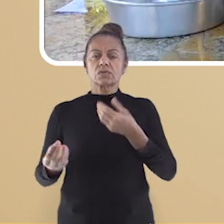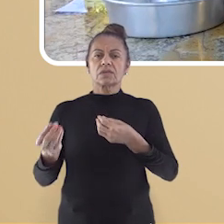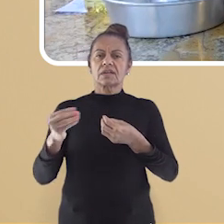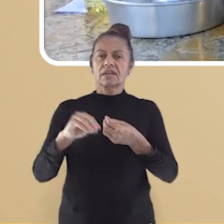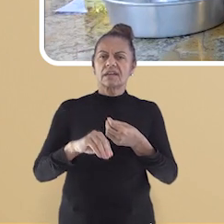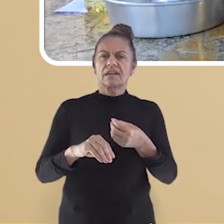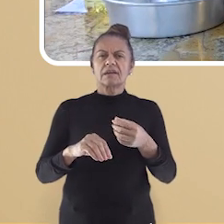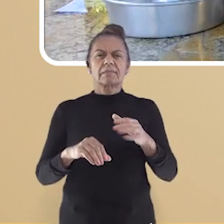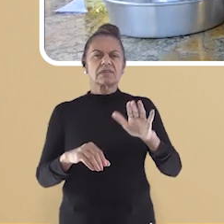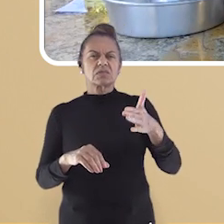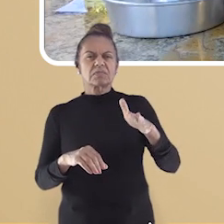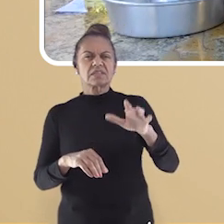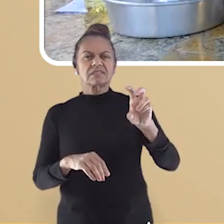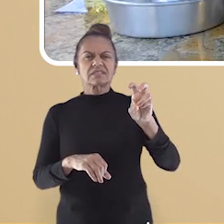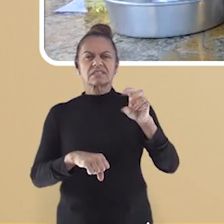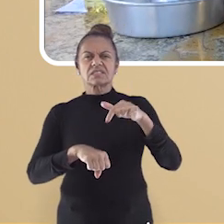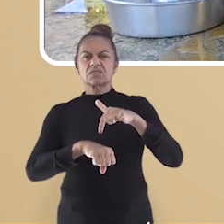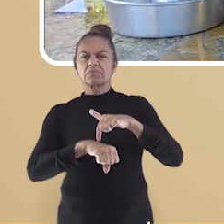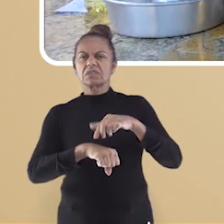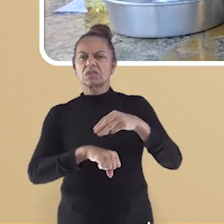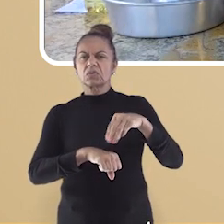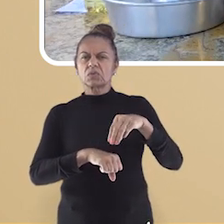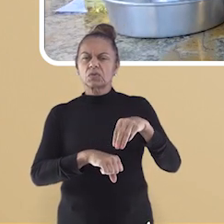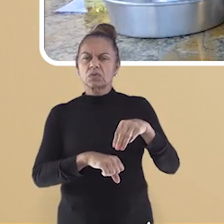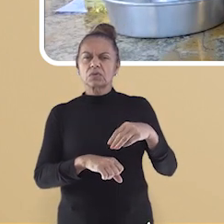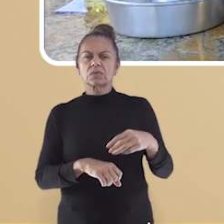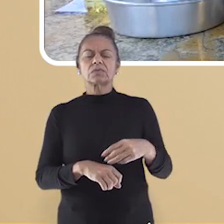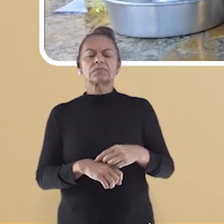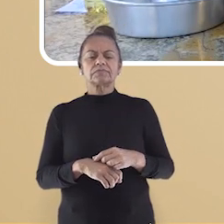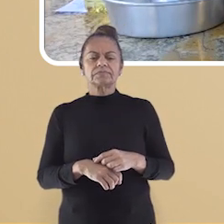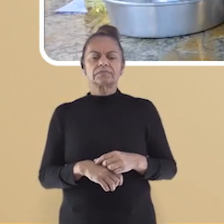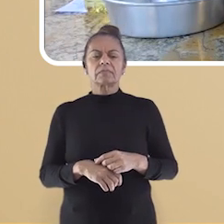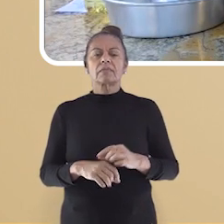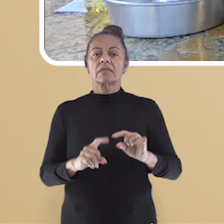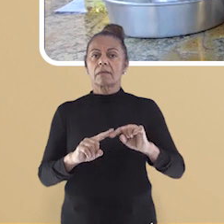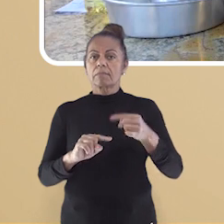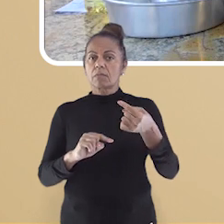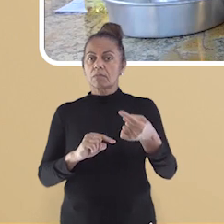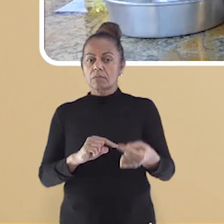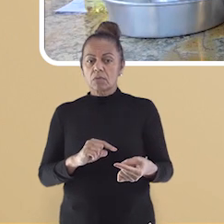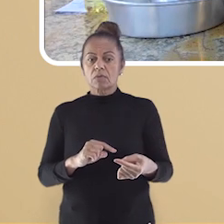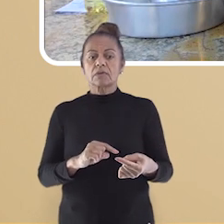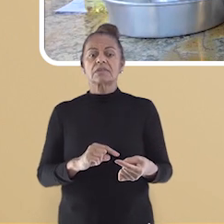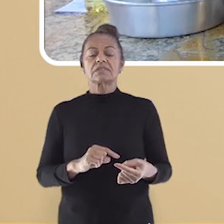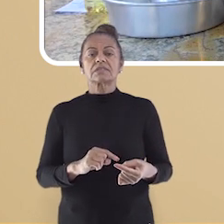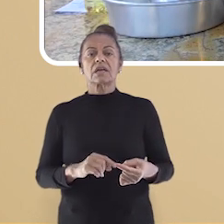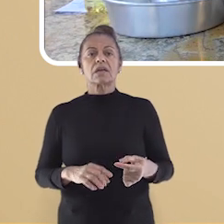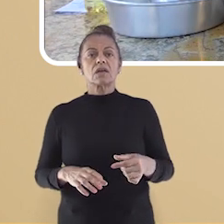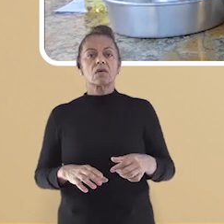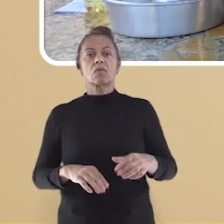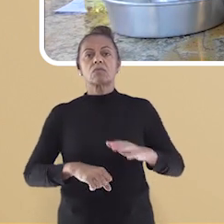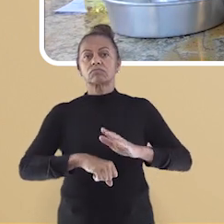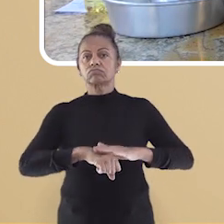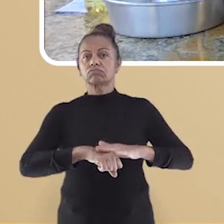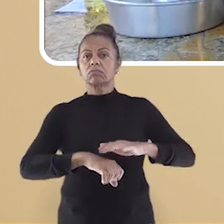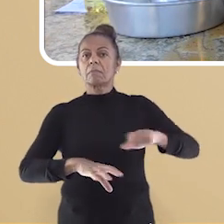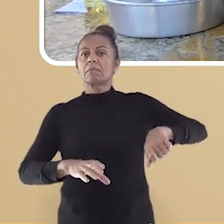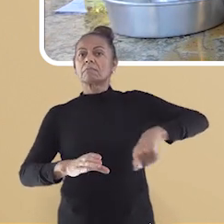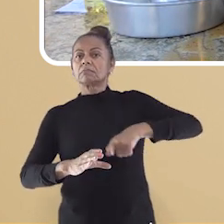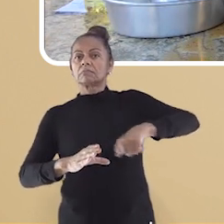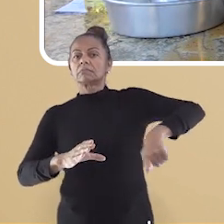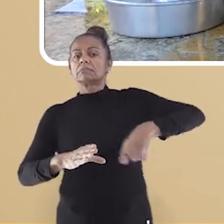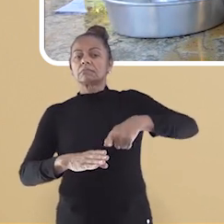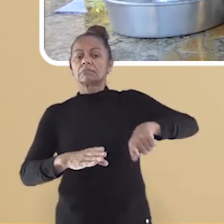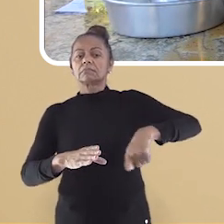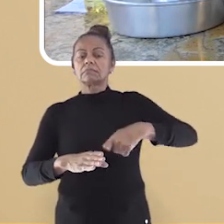continuo batendo durante aproximadamente 5 minutos. Após isso, eu desligo a batedeira, pego o fouet e